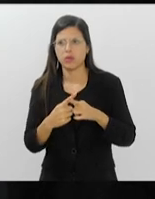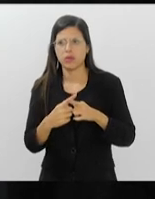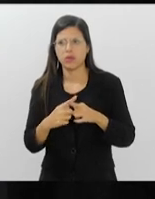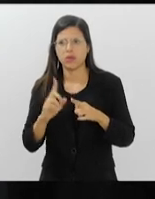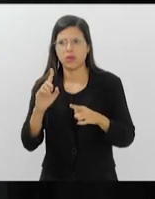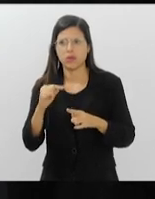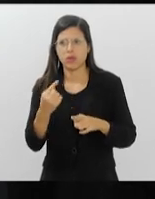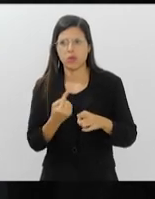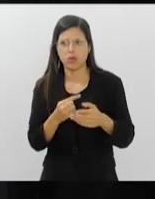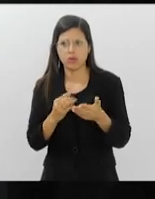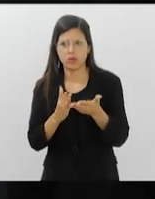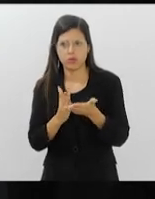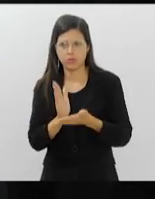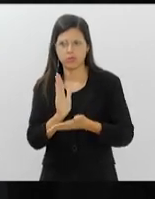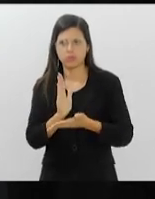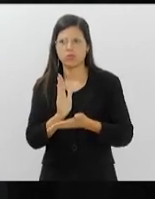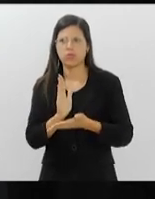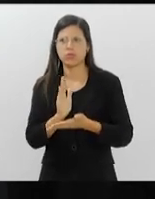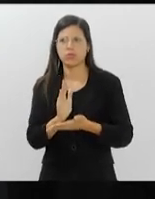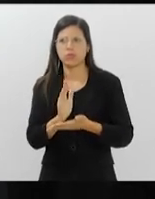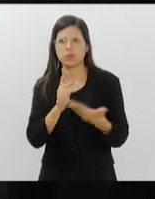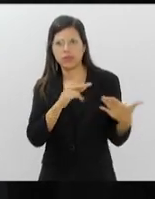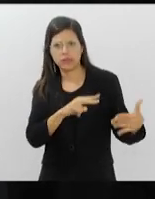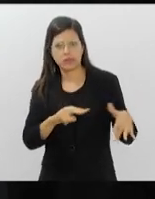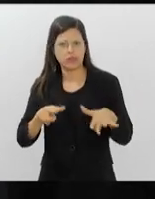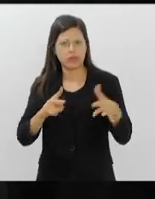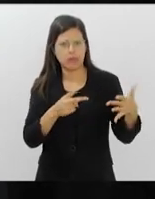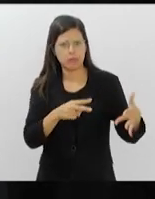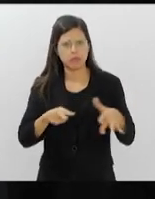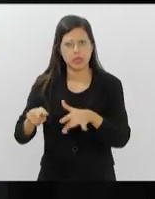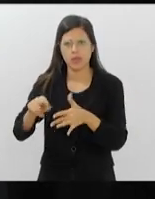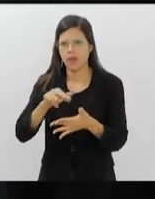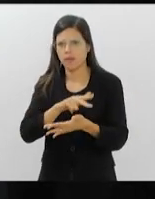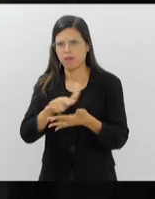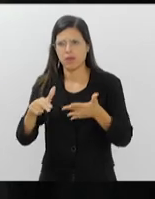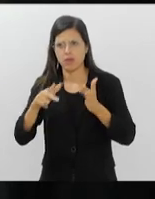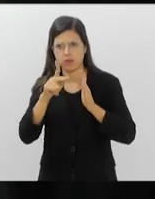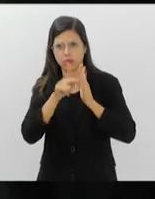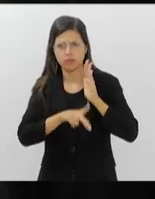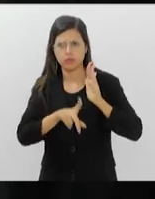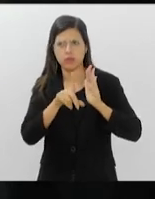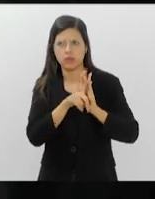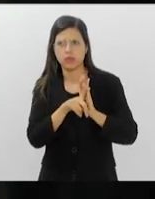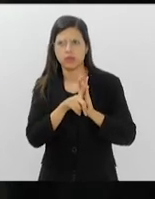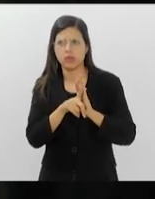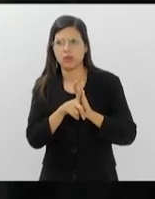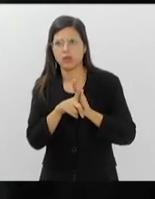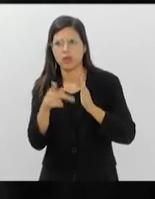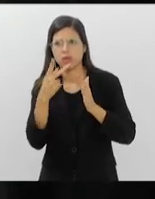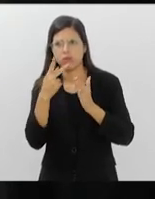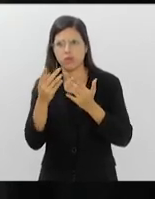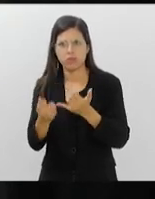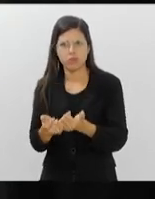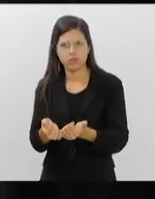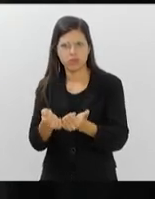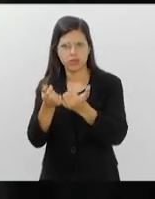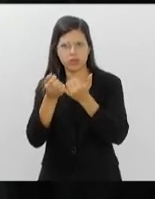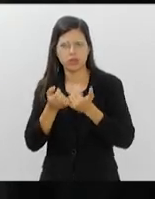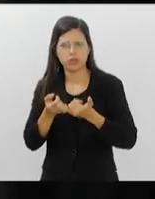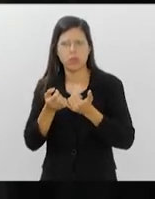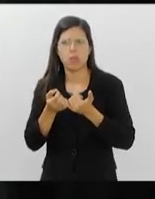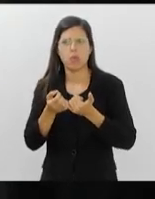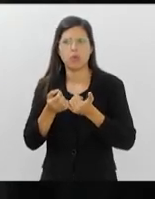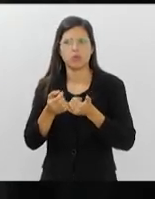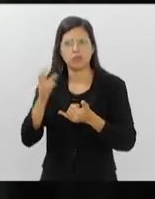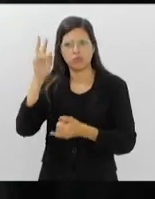nós aprovamos toda semana diversos projetos que declaram patrimônios culturais, históricos.